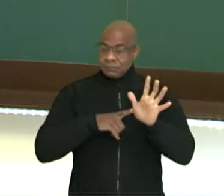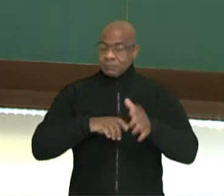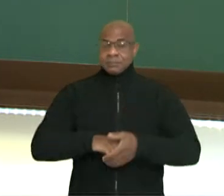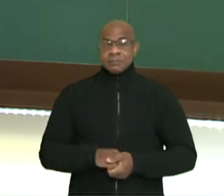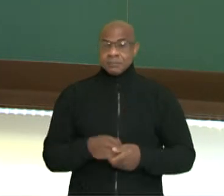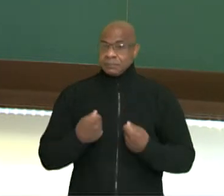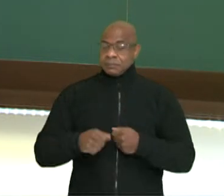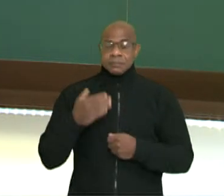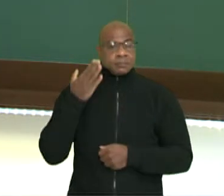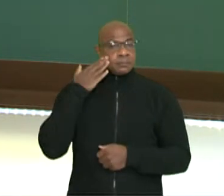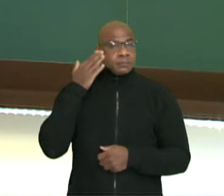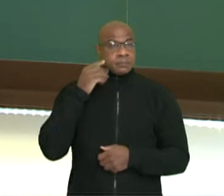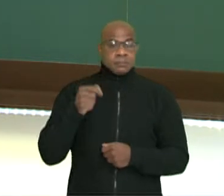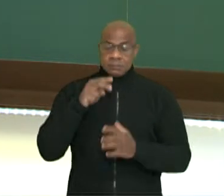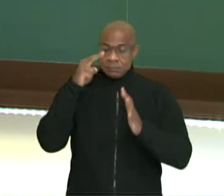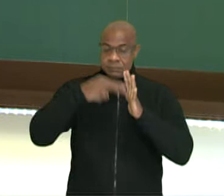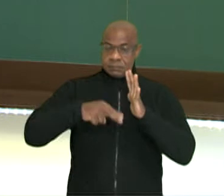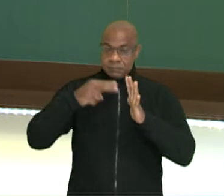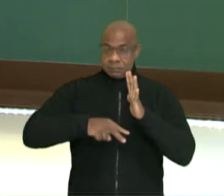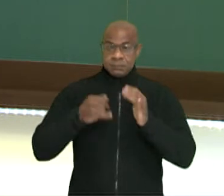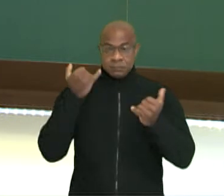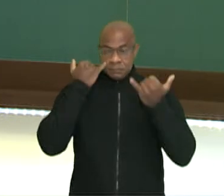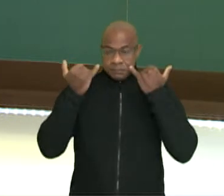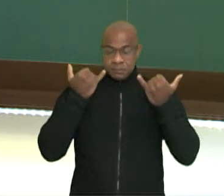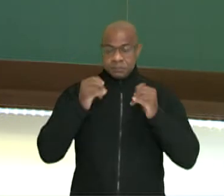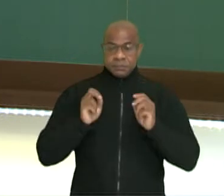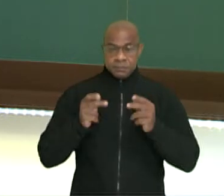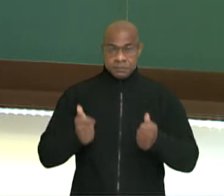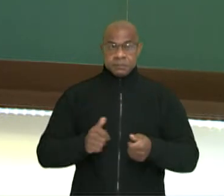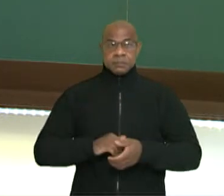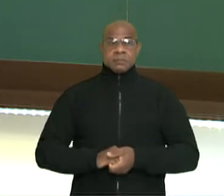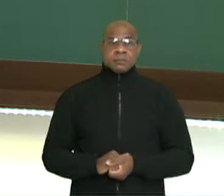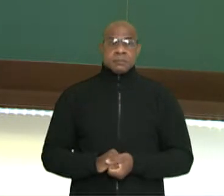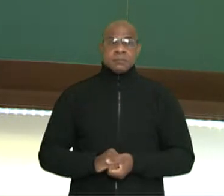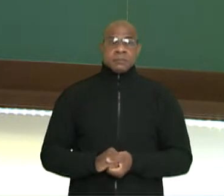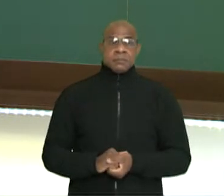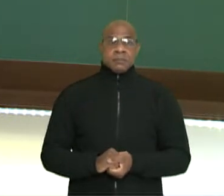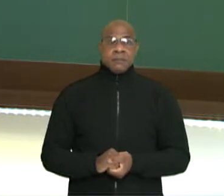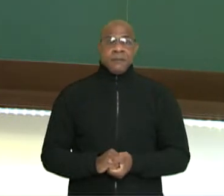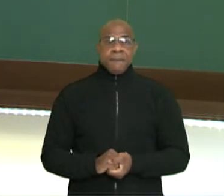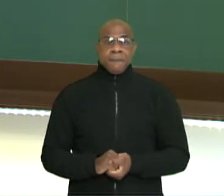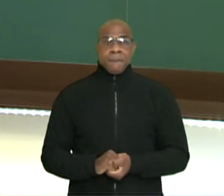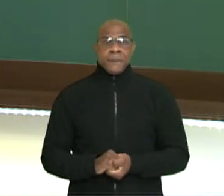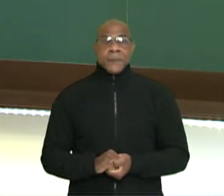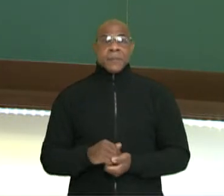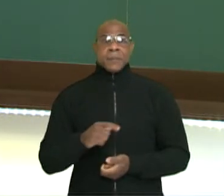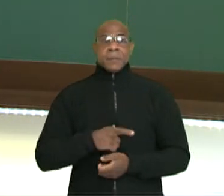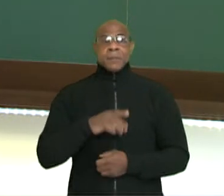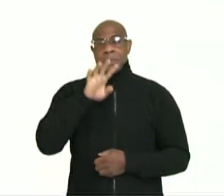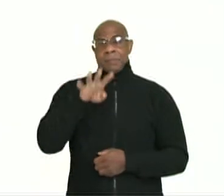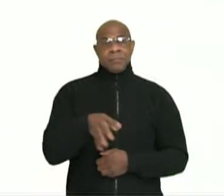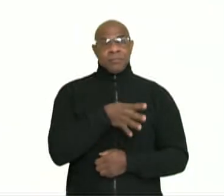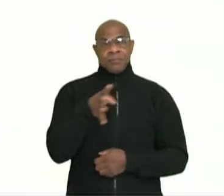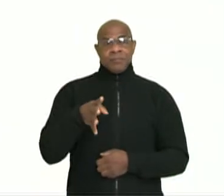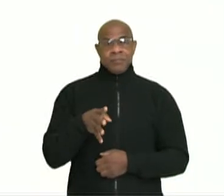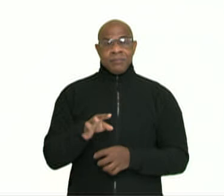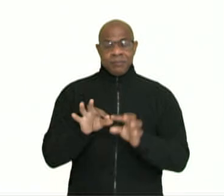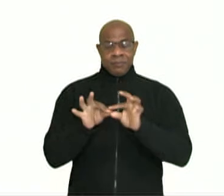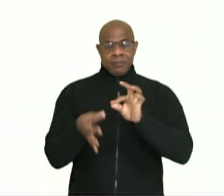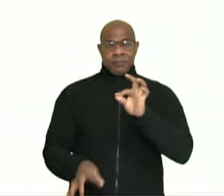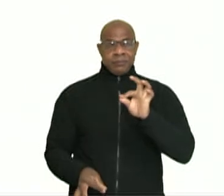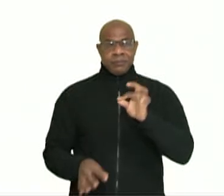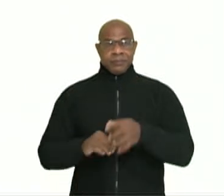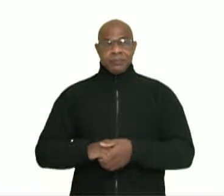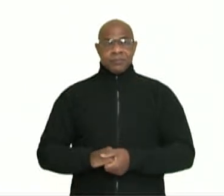precisa saber ler essas informações, ok? Olha aqui eu tenho um calendário um pouquinho maior, porque eu coloquei